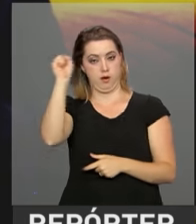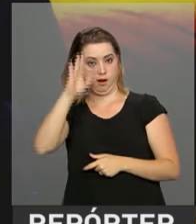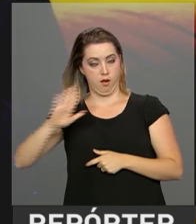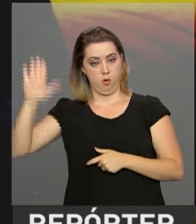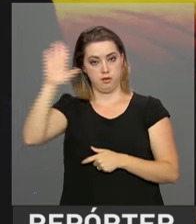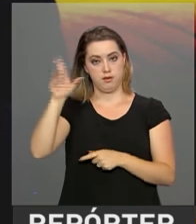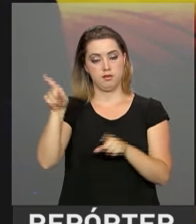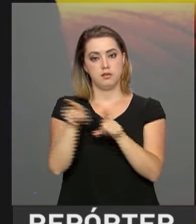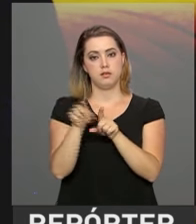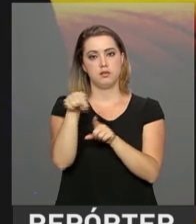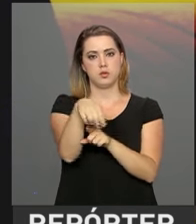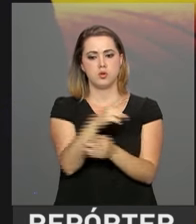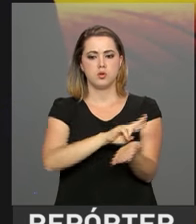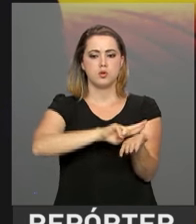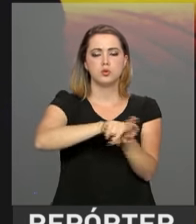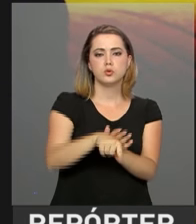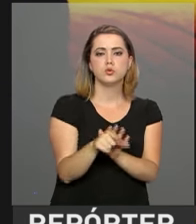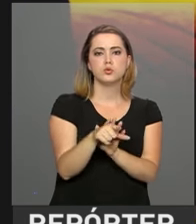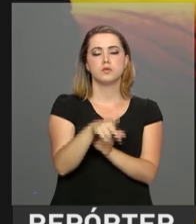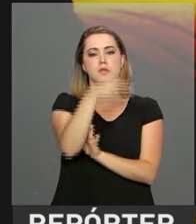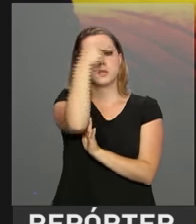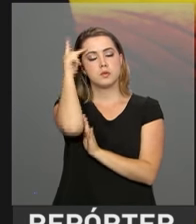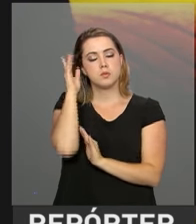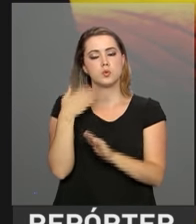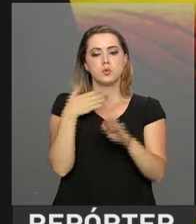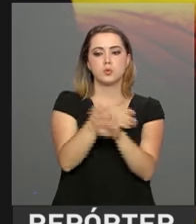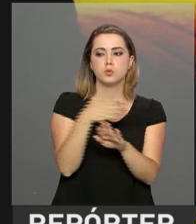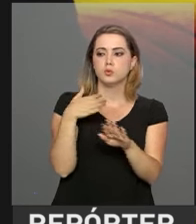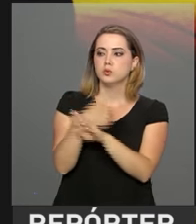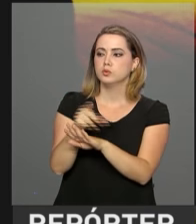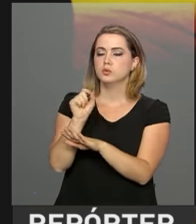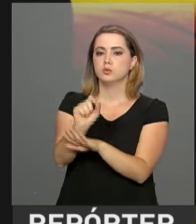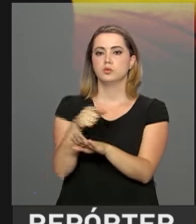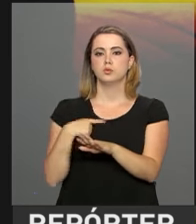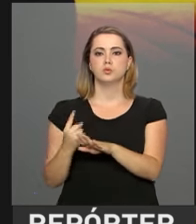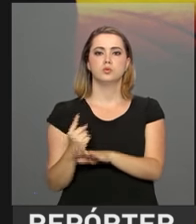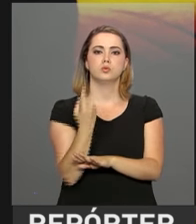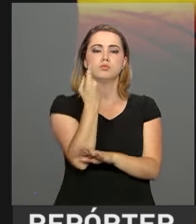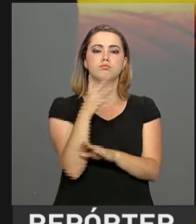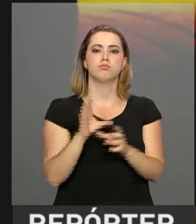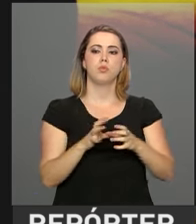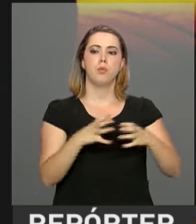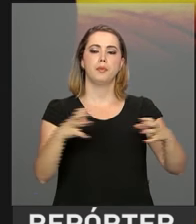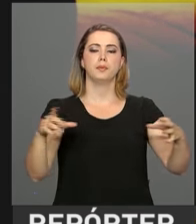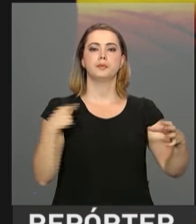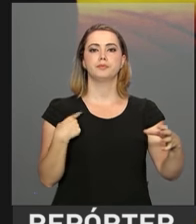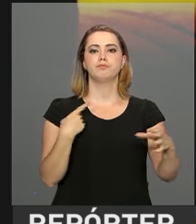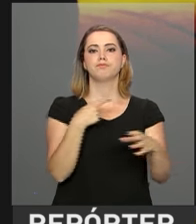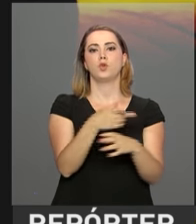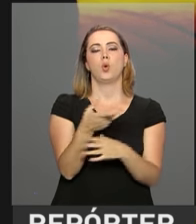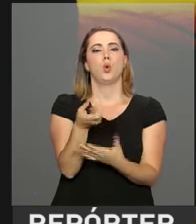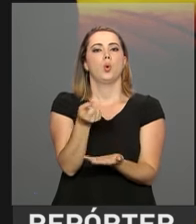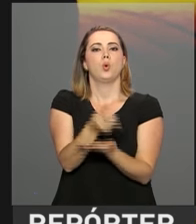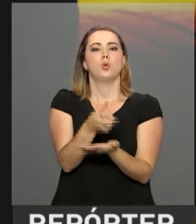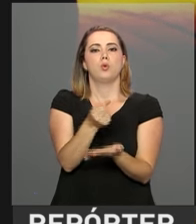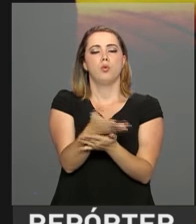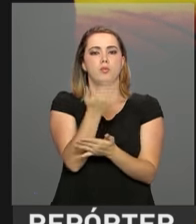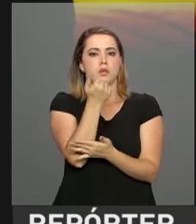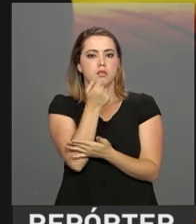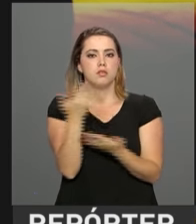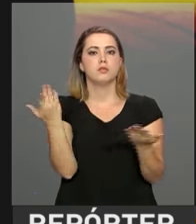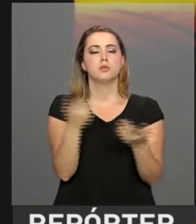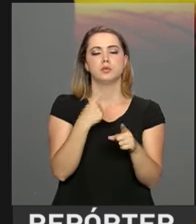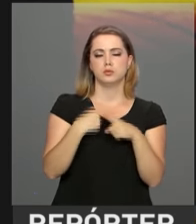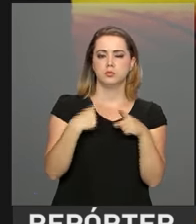pessoas à medida em que começam a ganhar mais que participam maior do mercado uma participam maior do mercado vão para alimentos portanto O Brasil